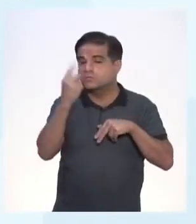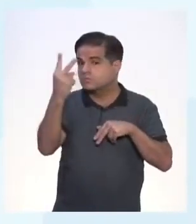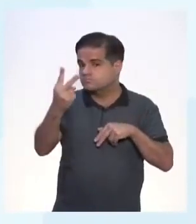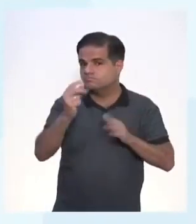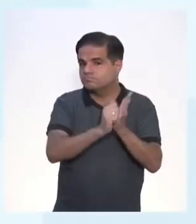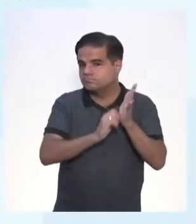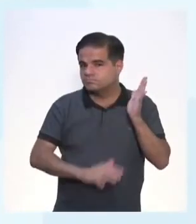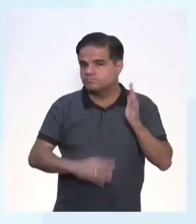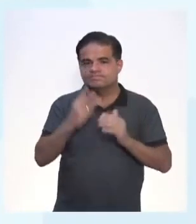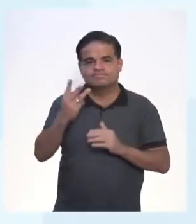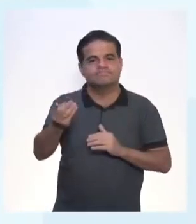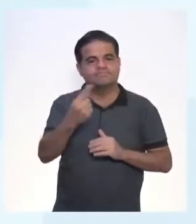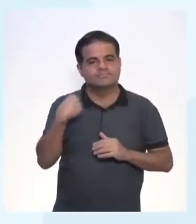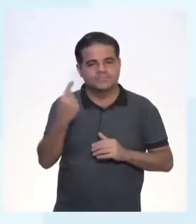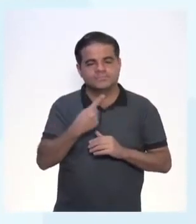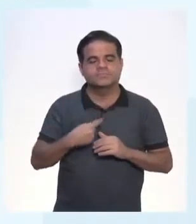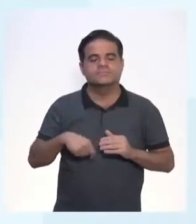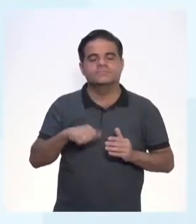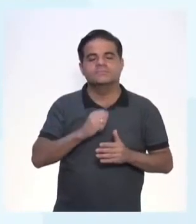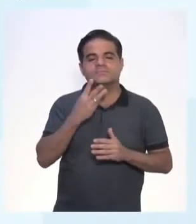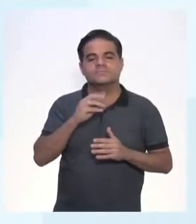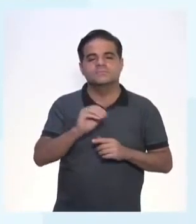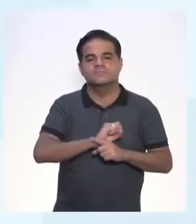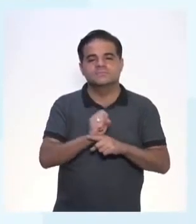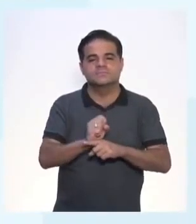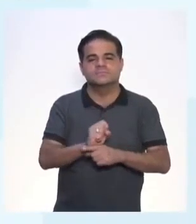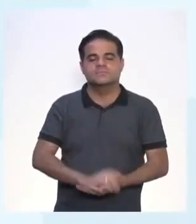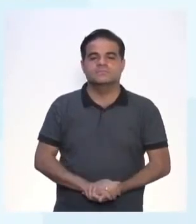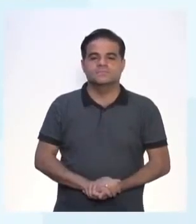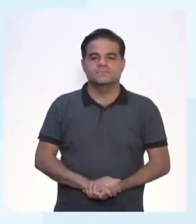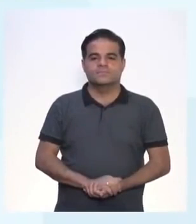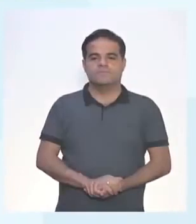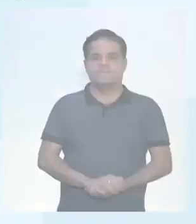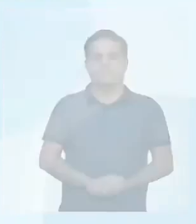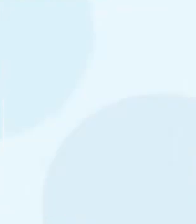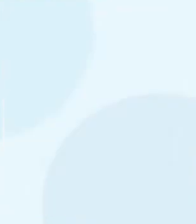atividade 3 para nós. 30 segundos.